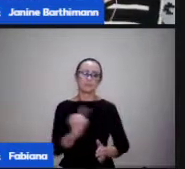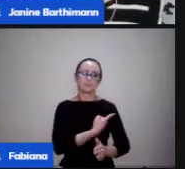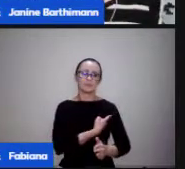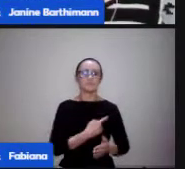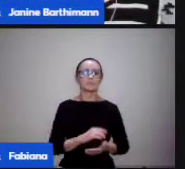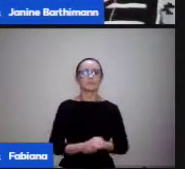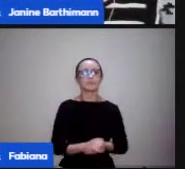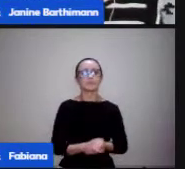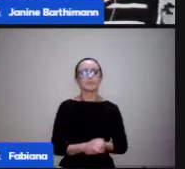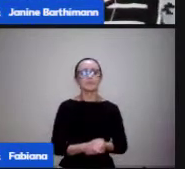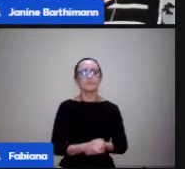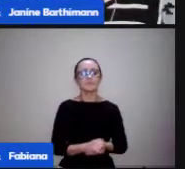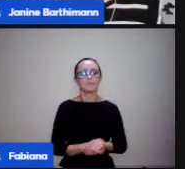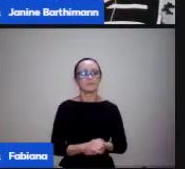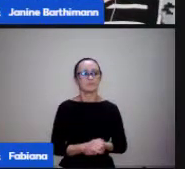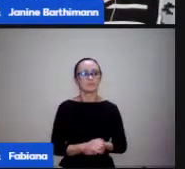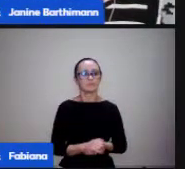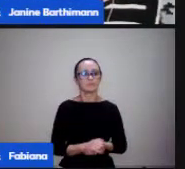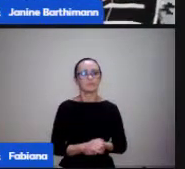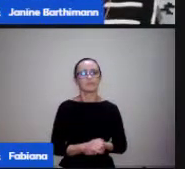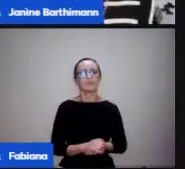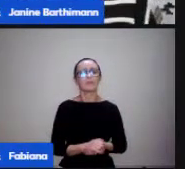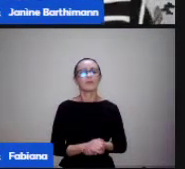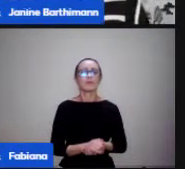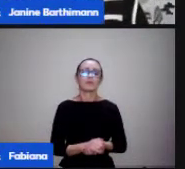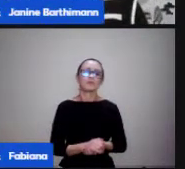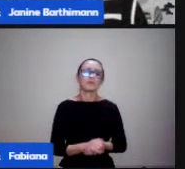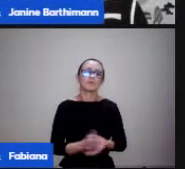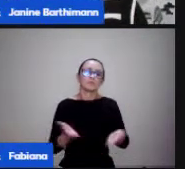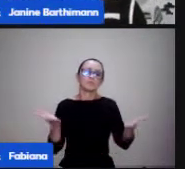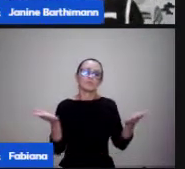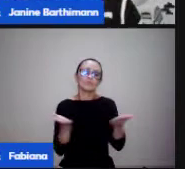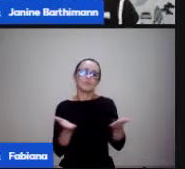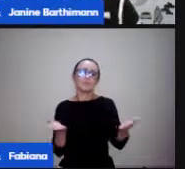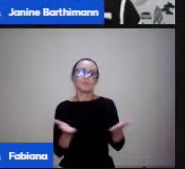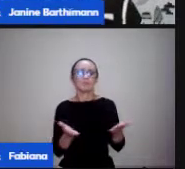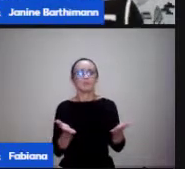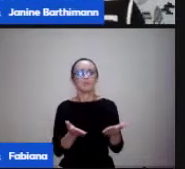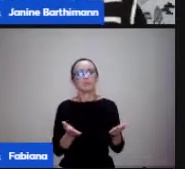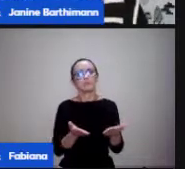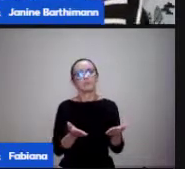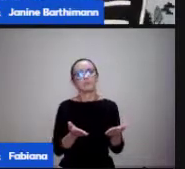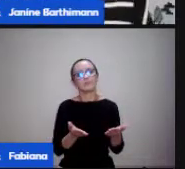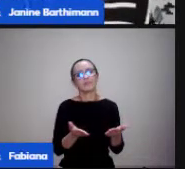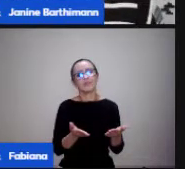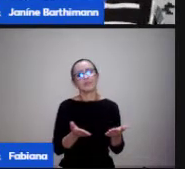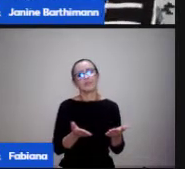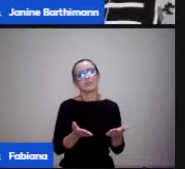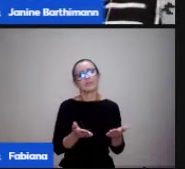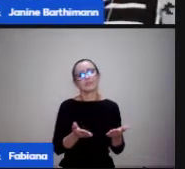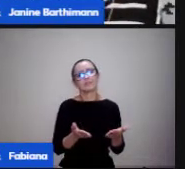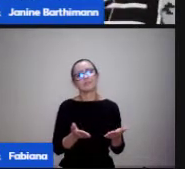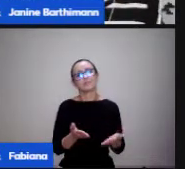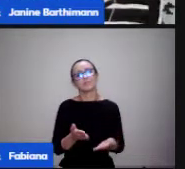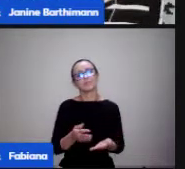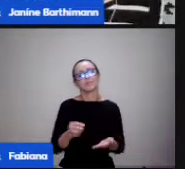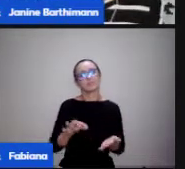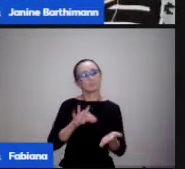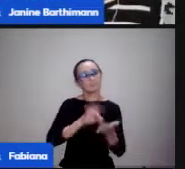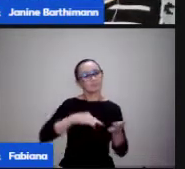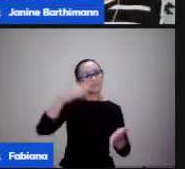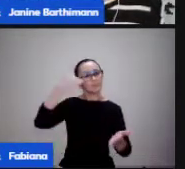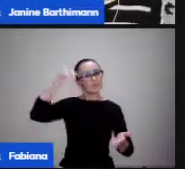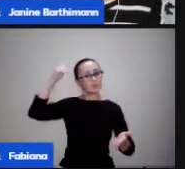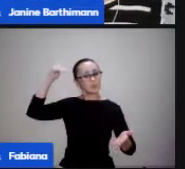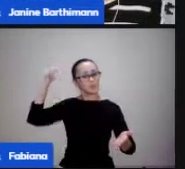A atualidade, né, Janine? Eu diria que a atualidade, tanto do Freire como dessa obra, e